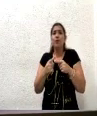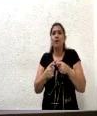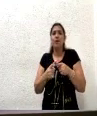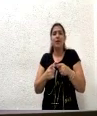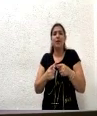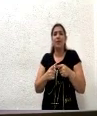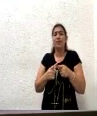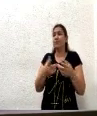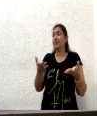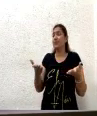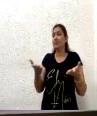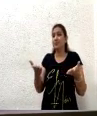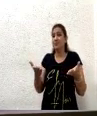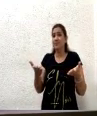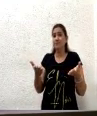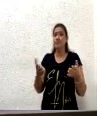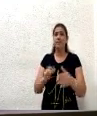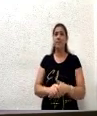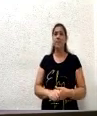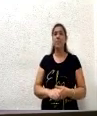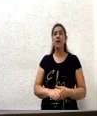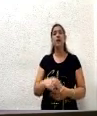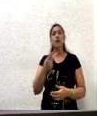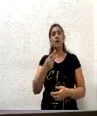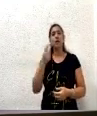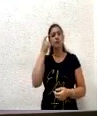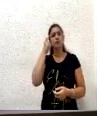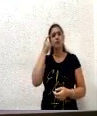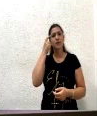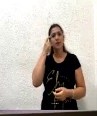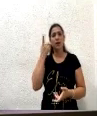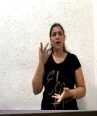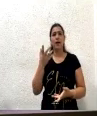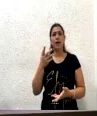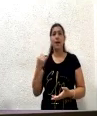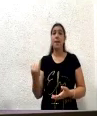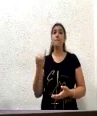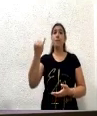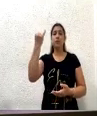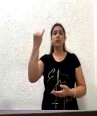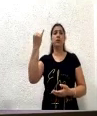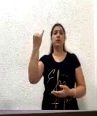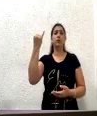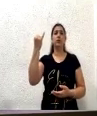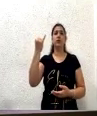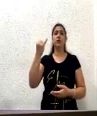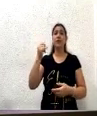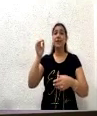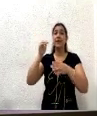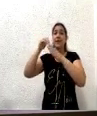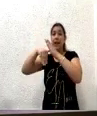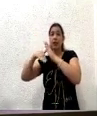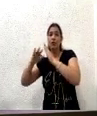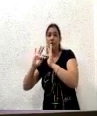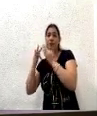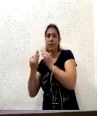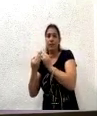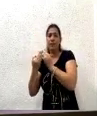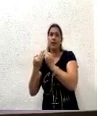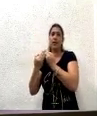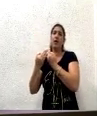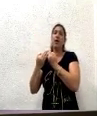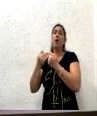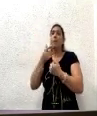Fácil você ocupar o poder público, mas aquilo que o vereador Valmir falou é de extrema importância. Se vem de casa. O pai e a mãe têm que